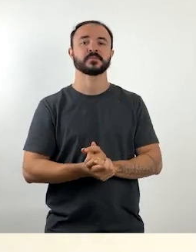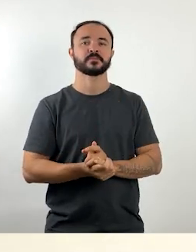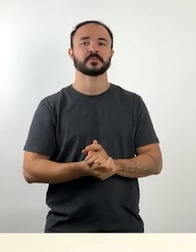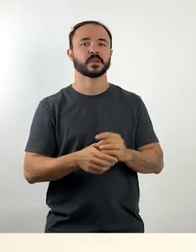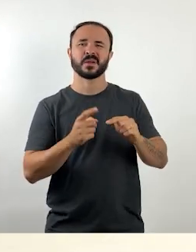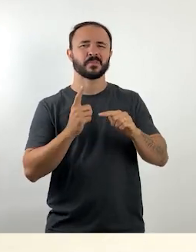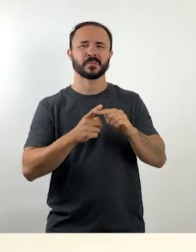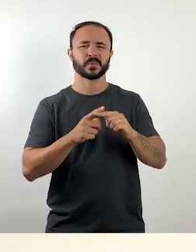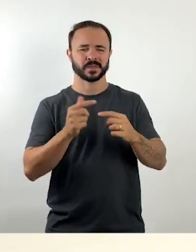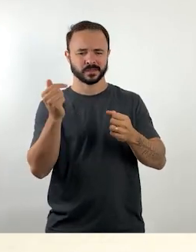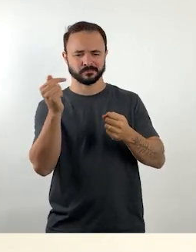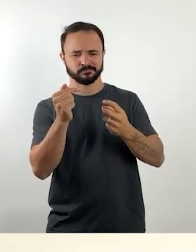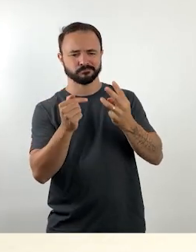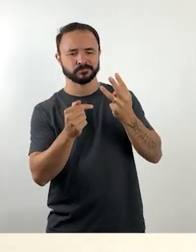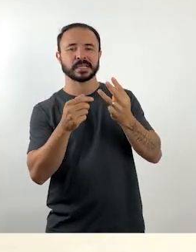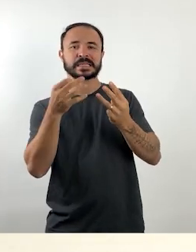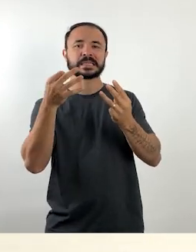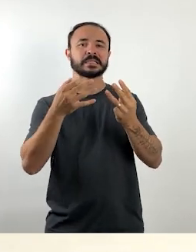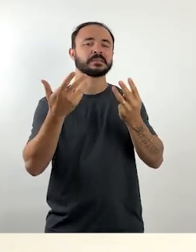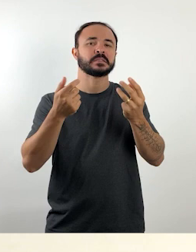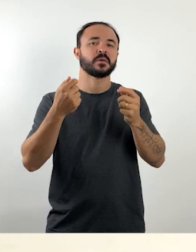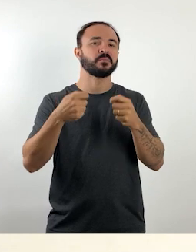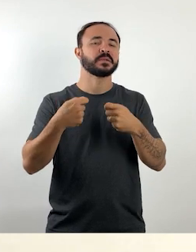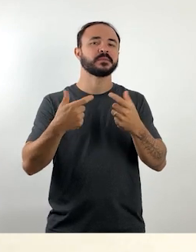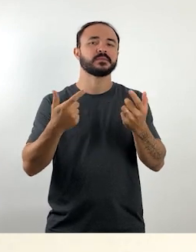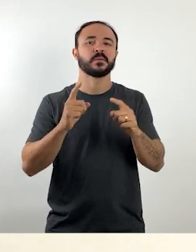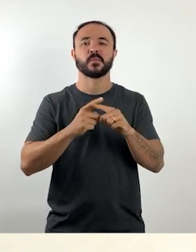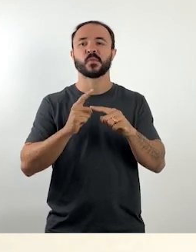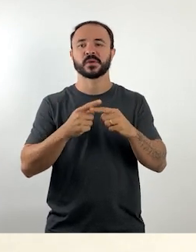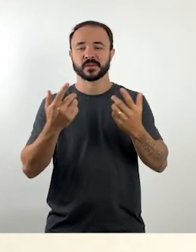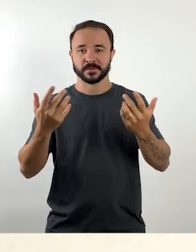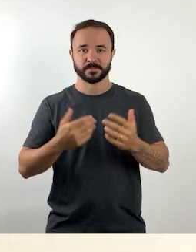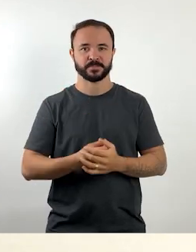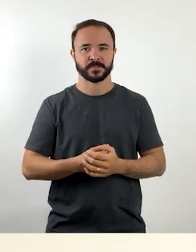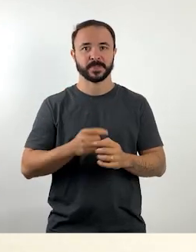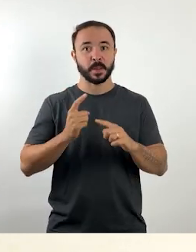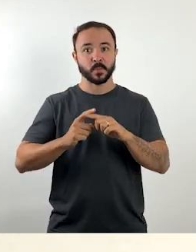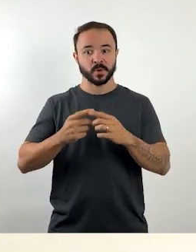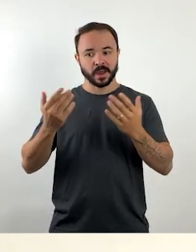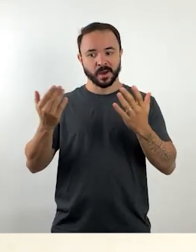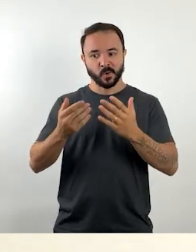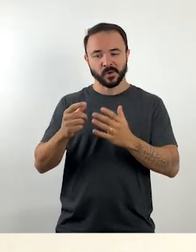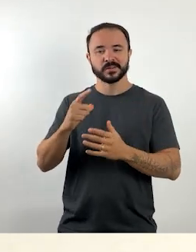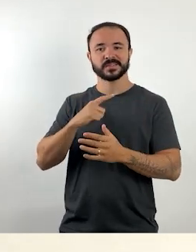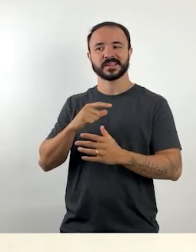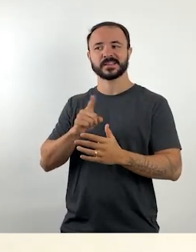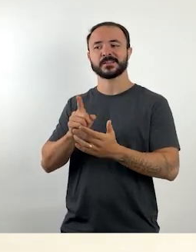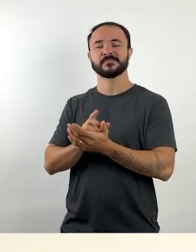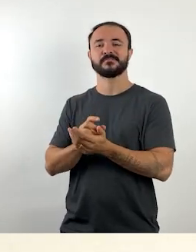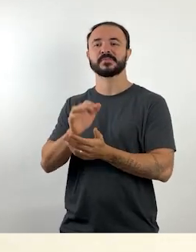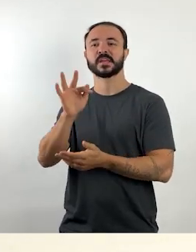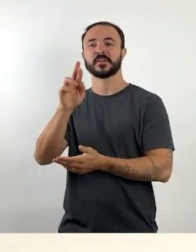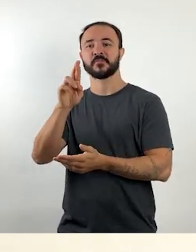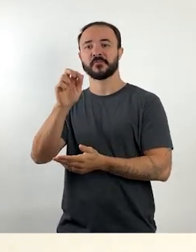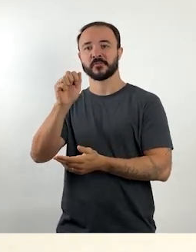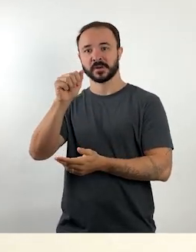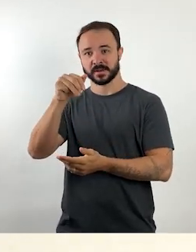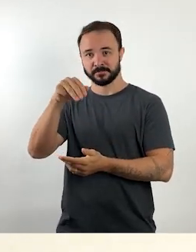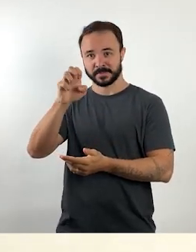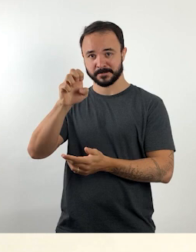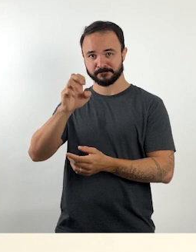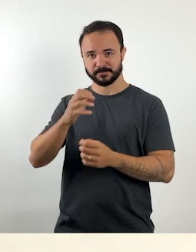aqui. Por que que eu preciso colocar esses 3 pinos? Porque agora eu vou colocar o frame aqui embaixo. Então, ele vem